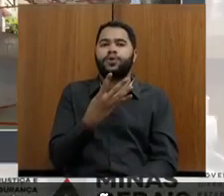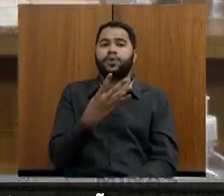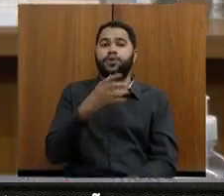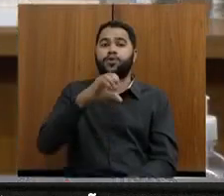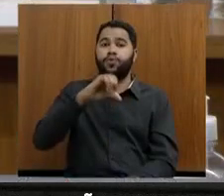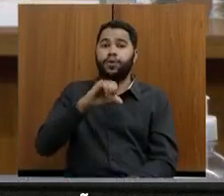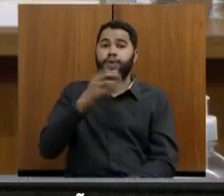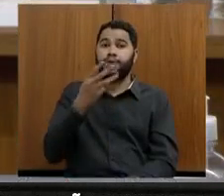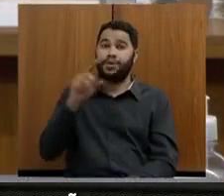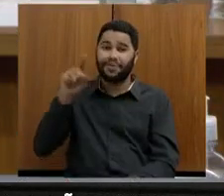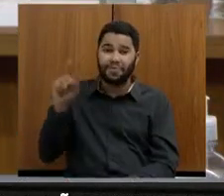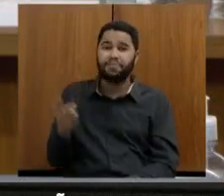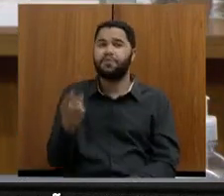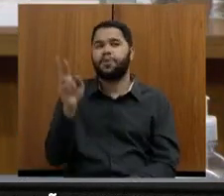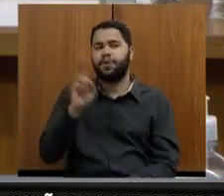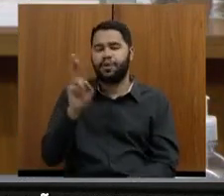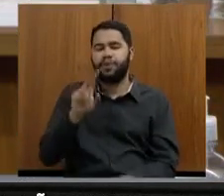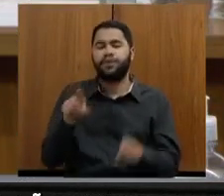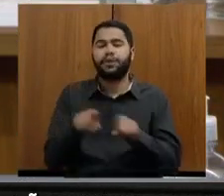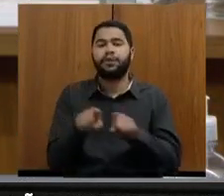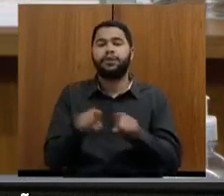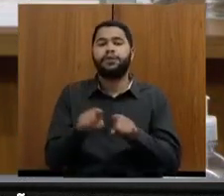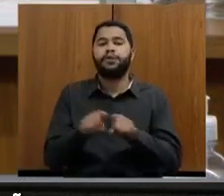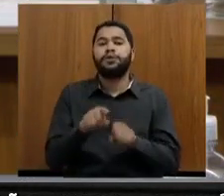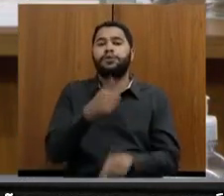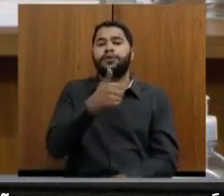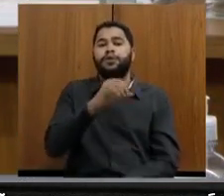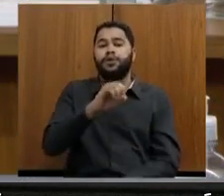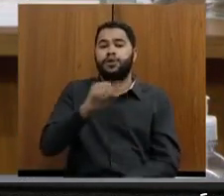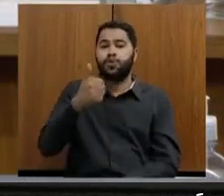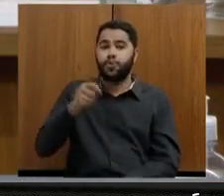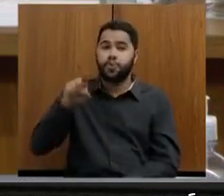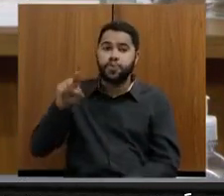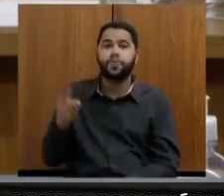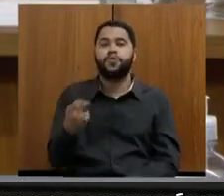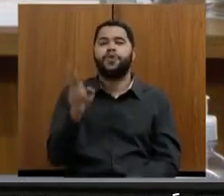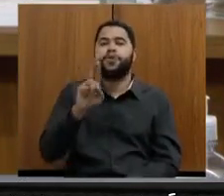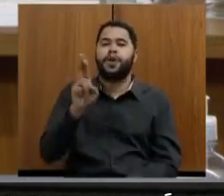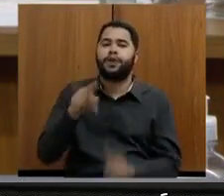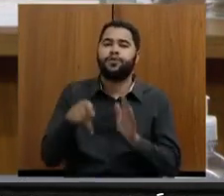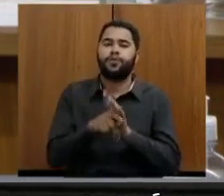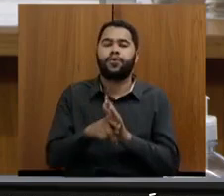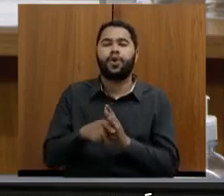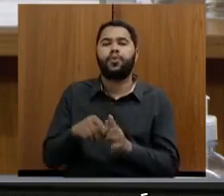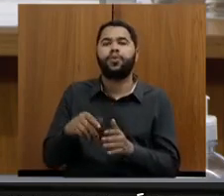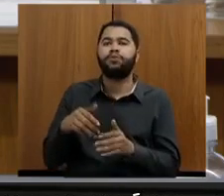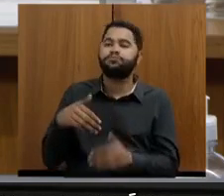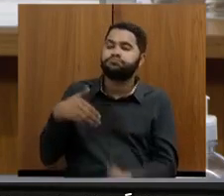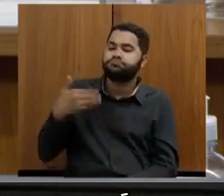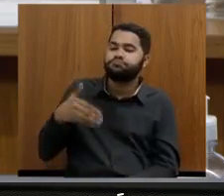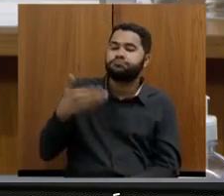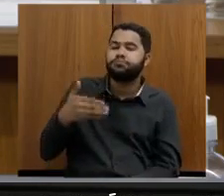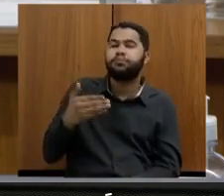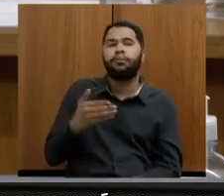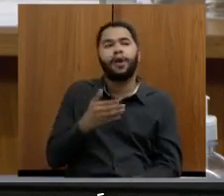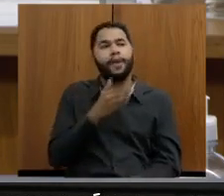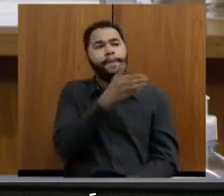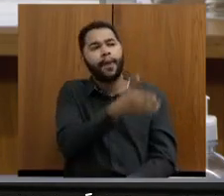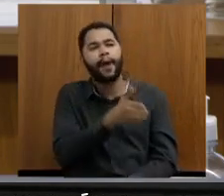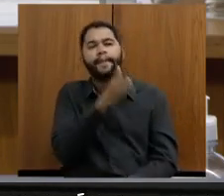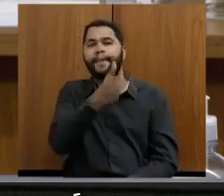493 mil reais e 101.000 reais em termos de diárias para o deslocamento